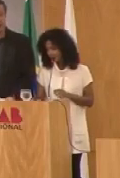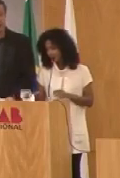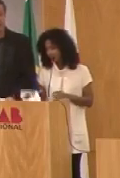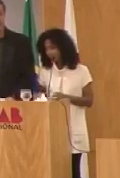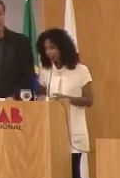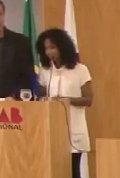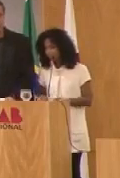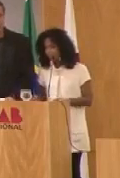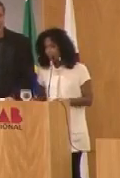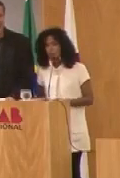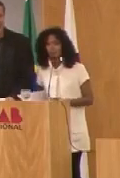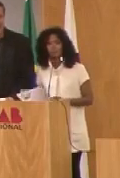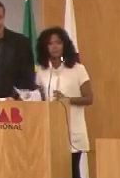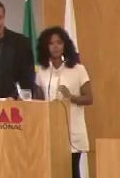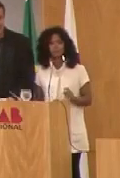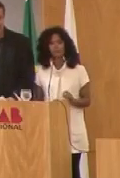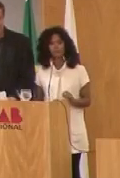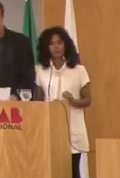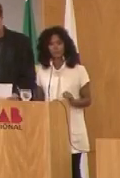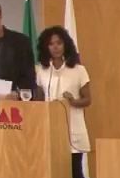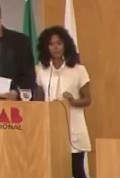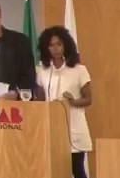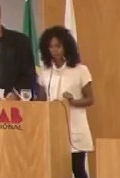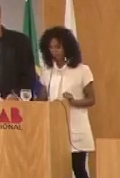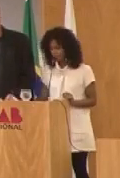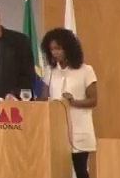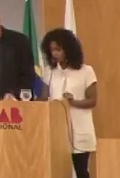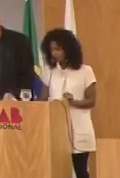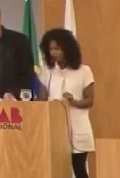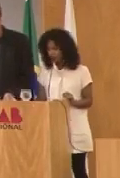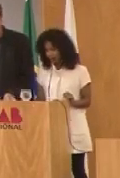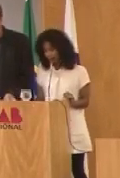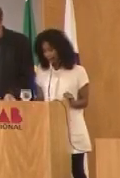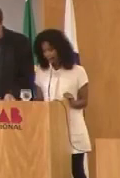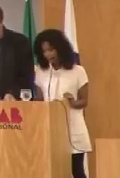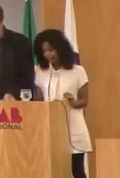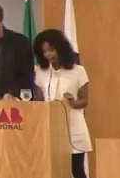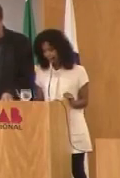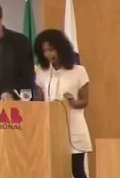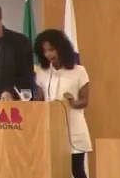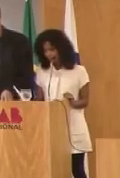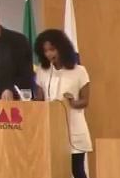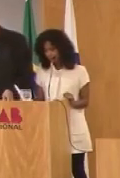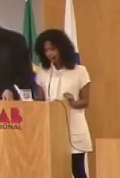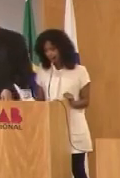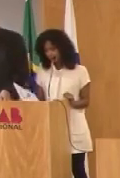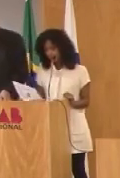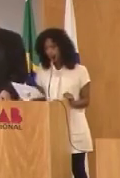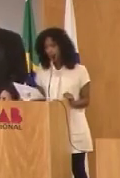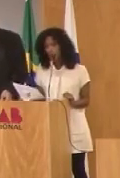Faremos agora a leitura da carta de abertura da Comissão Arns.